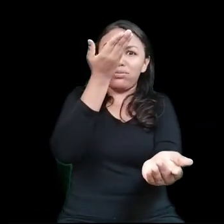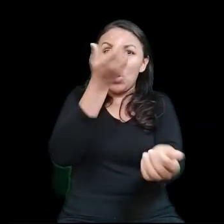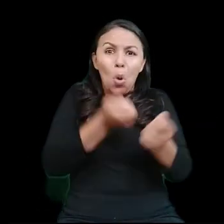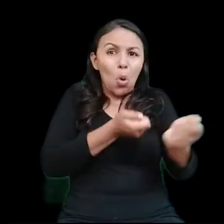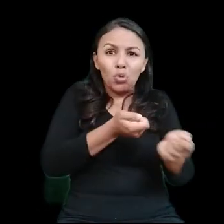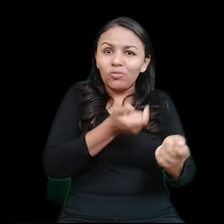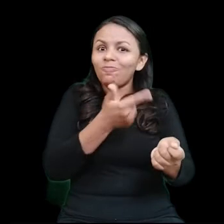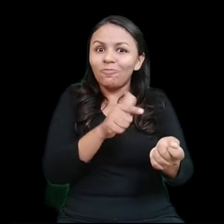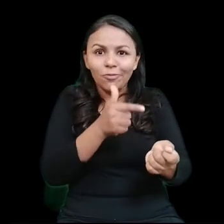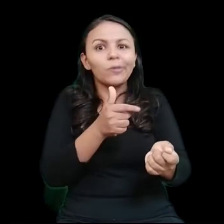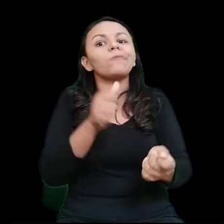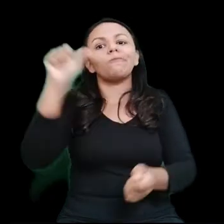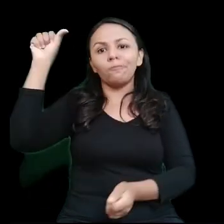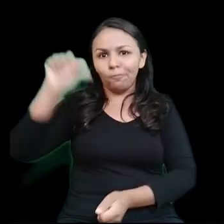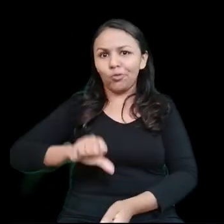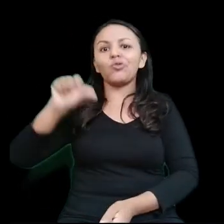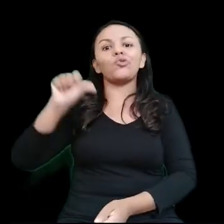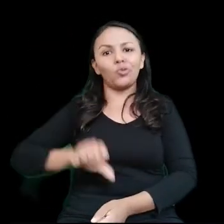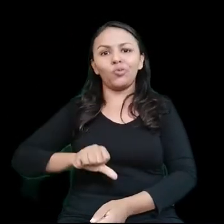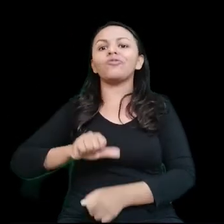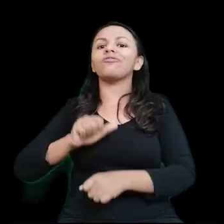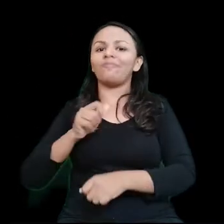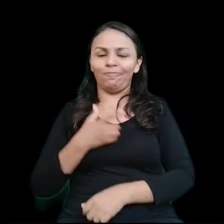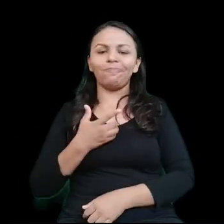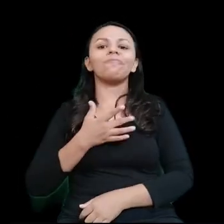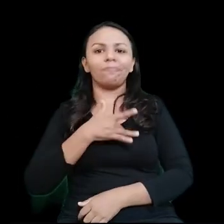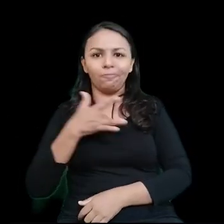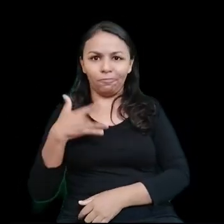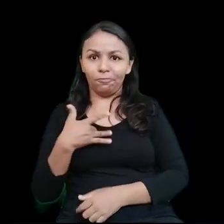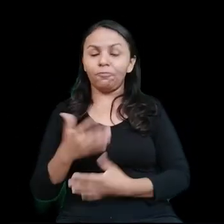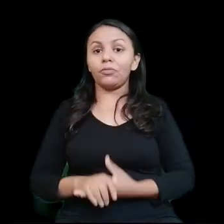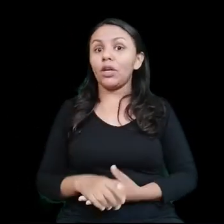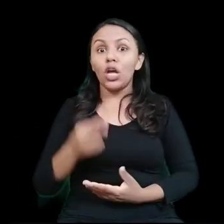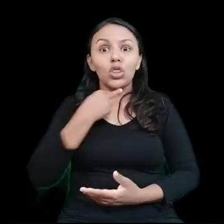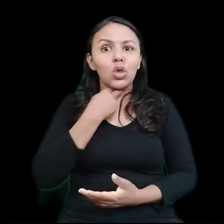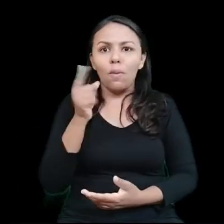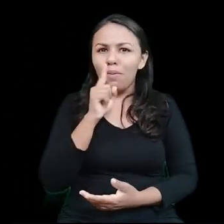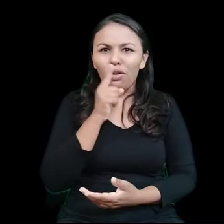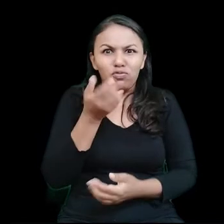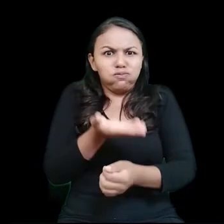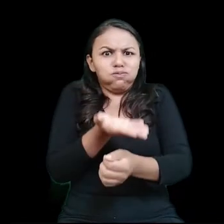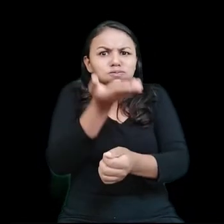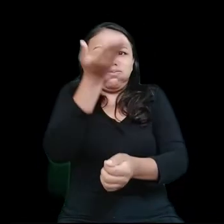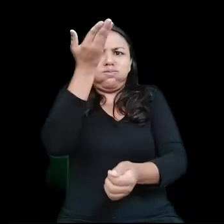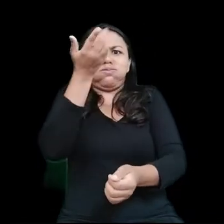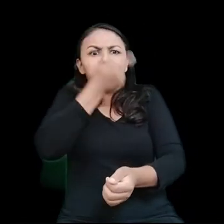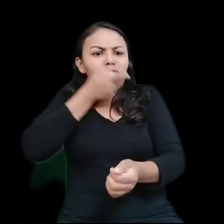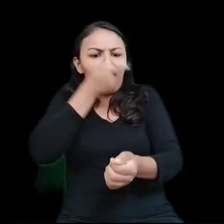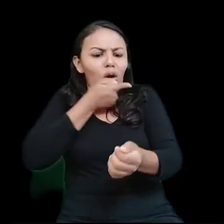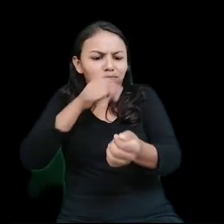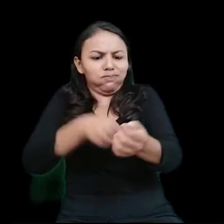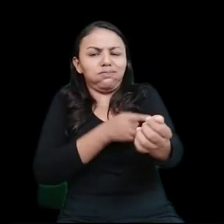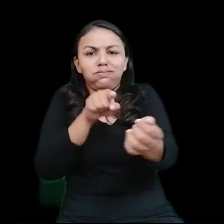controlada for, pior vai ser para o meu estado de saúde. Eu nem posso ter níveis muito elevados de glicose